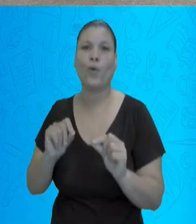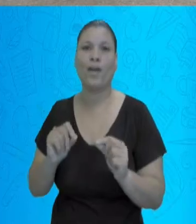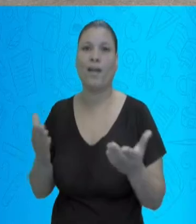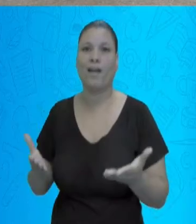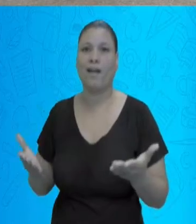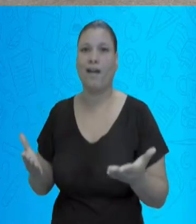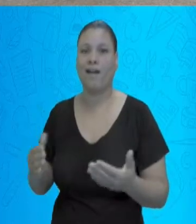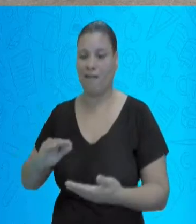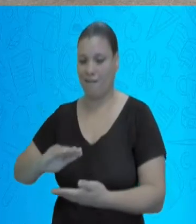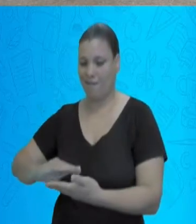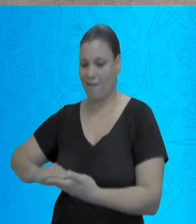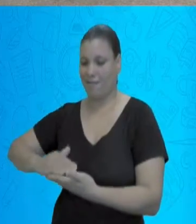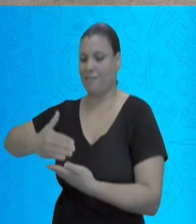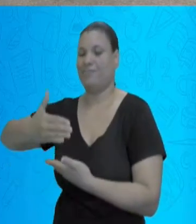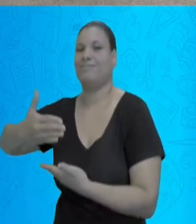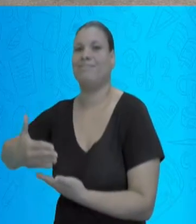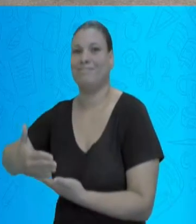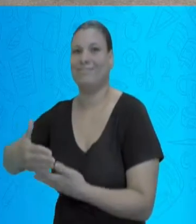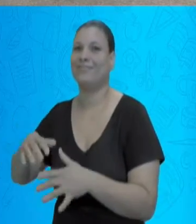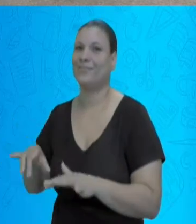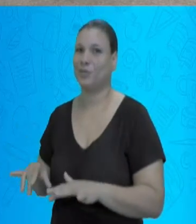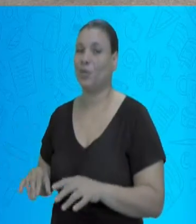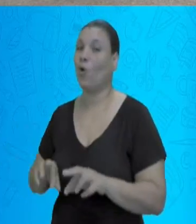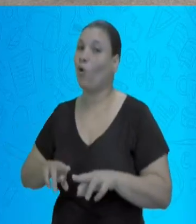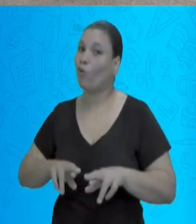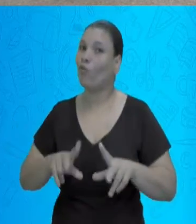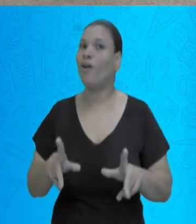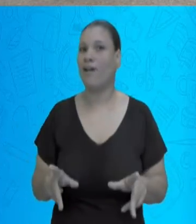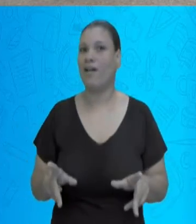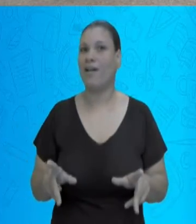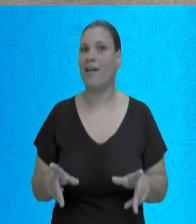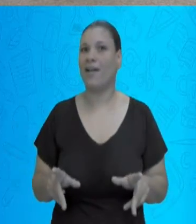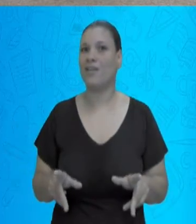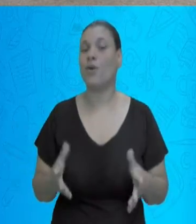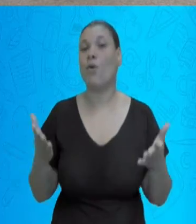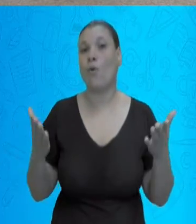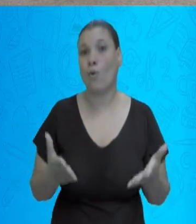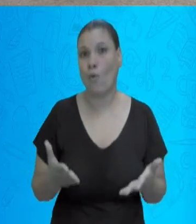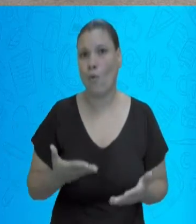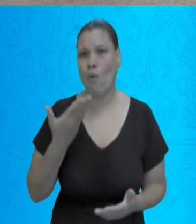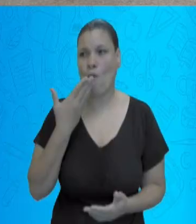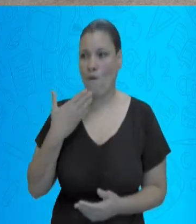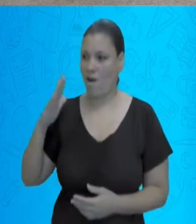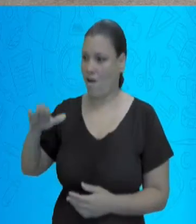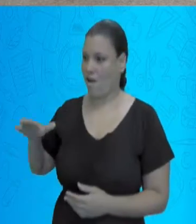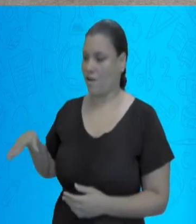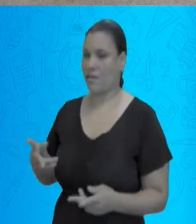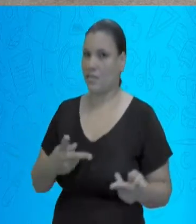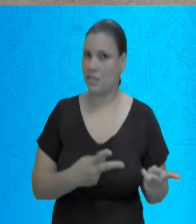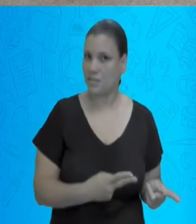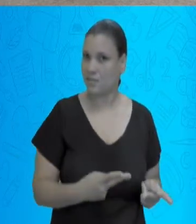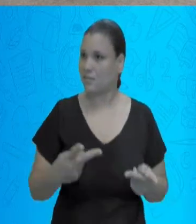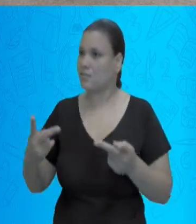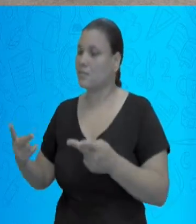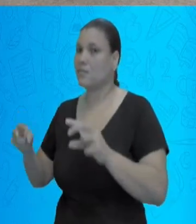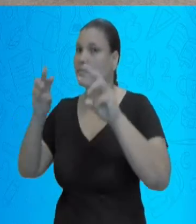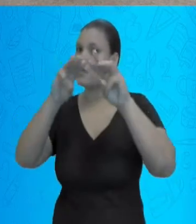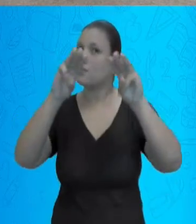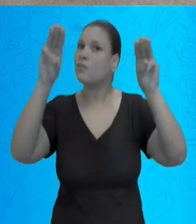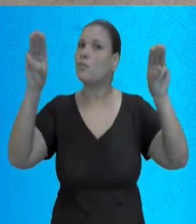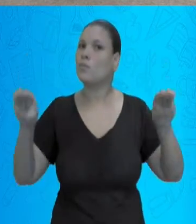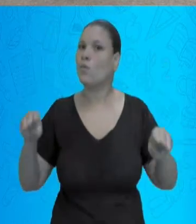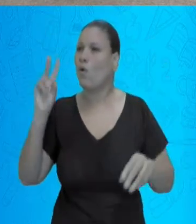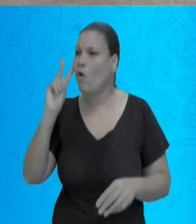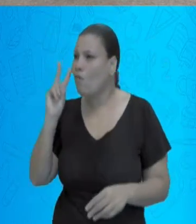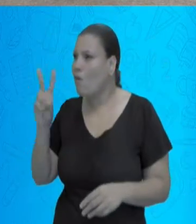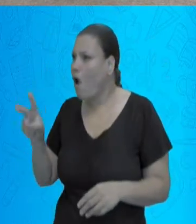As crianças vão até o museu e conhecem essa peça. Então as pessoas que trabalham lá, elas cuidam muito